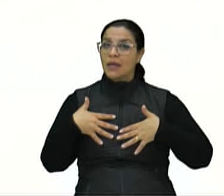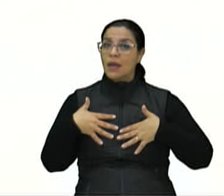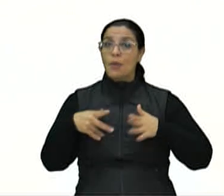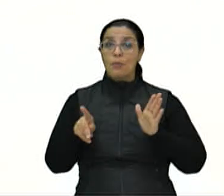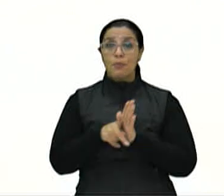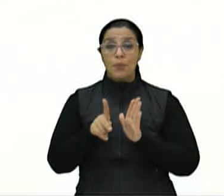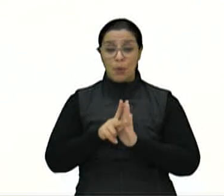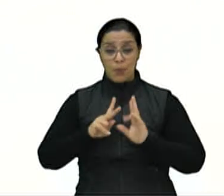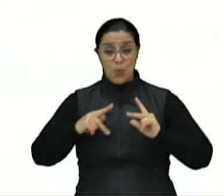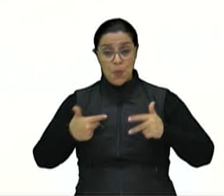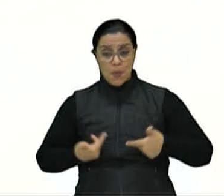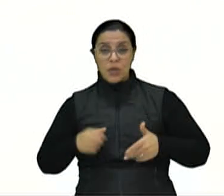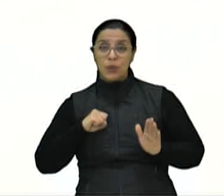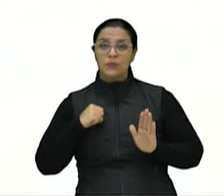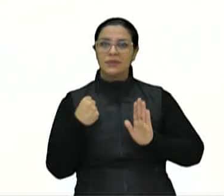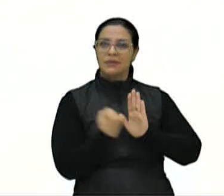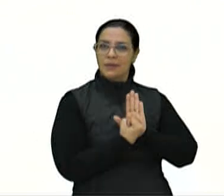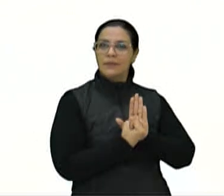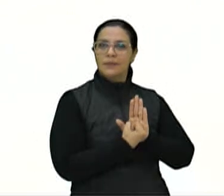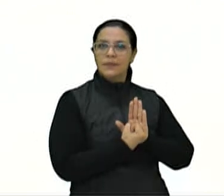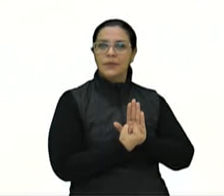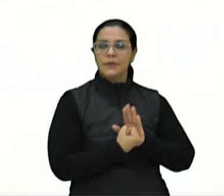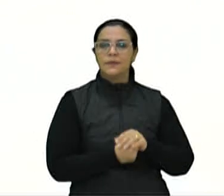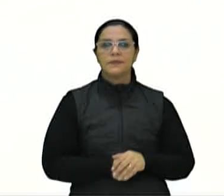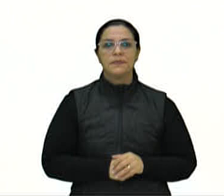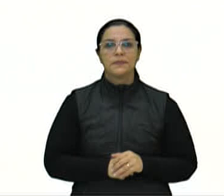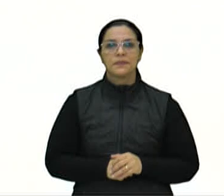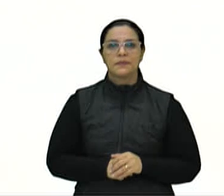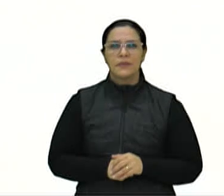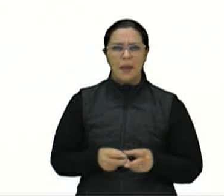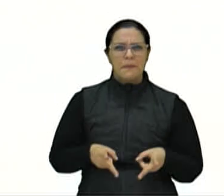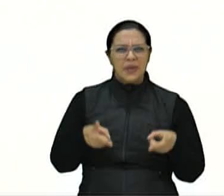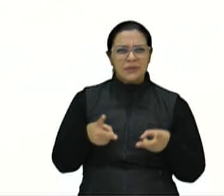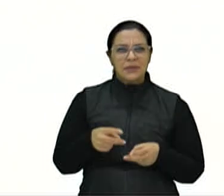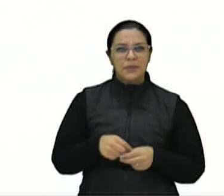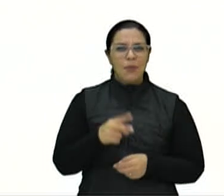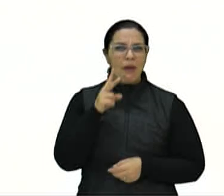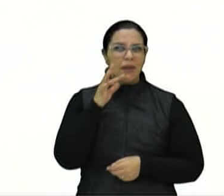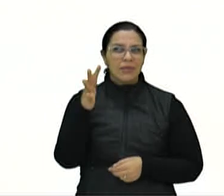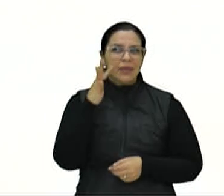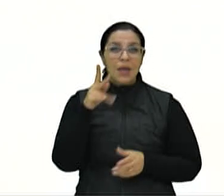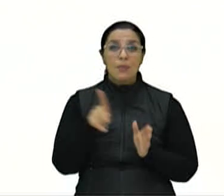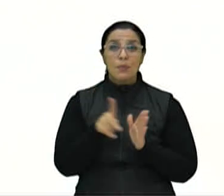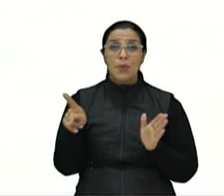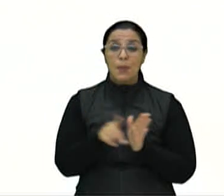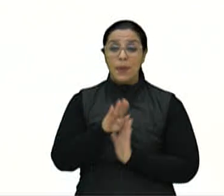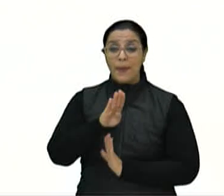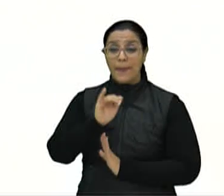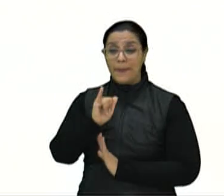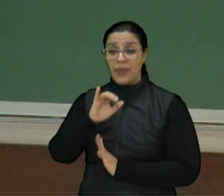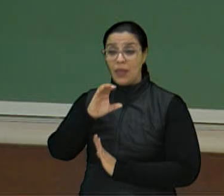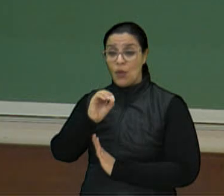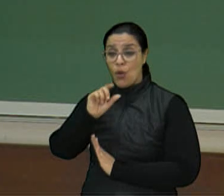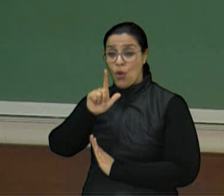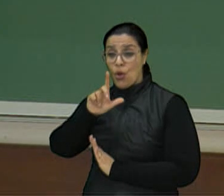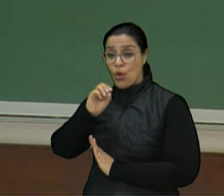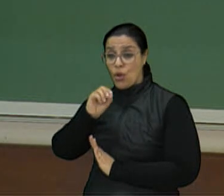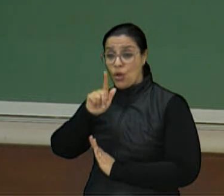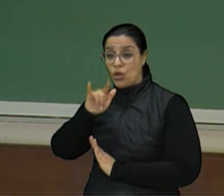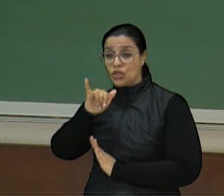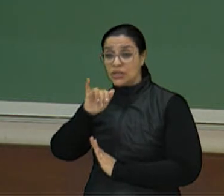biológica ou simbólica. Percebeu? A ideia biológica ou simbólica? Como